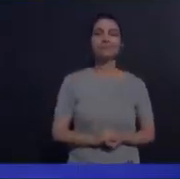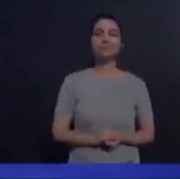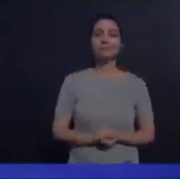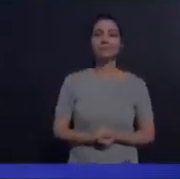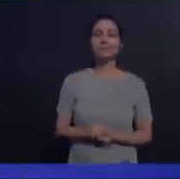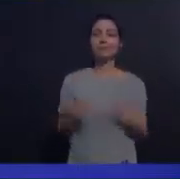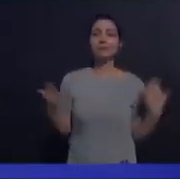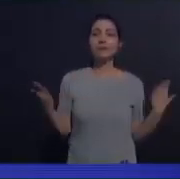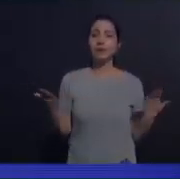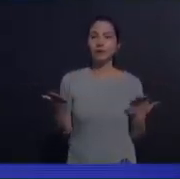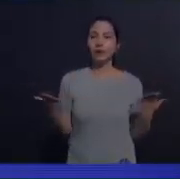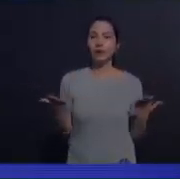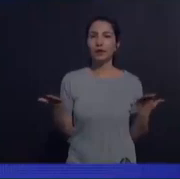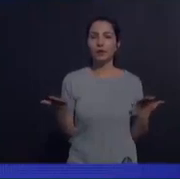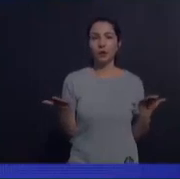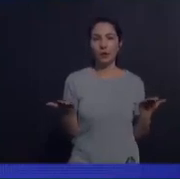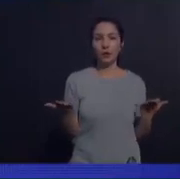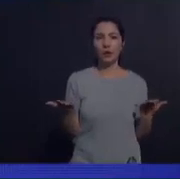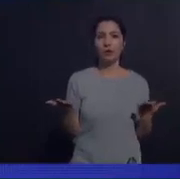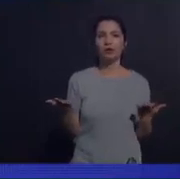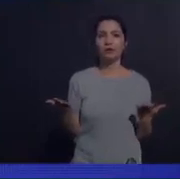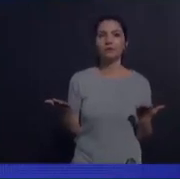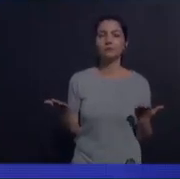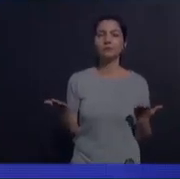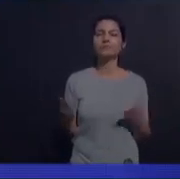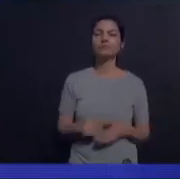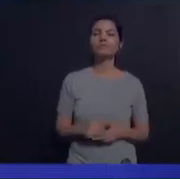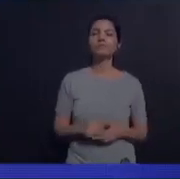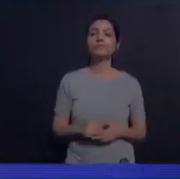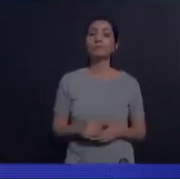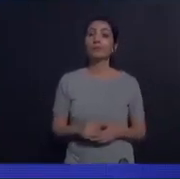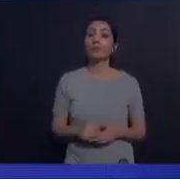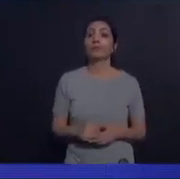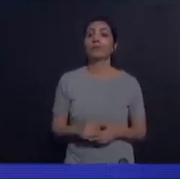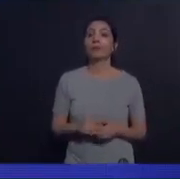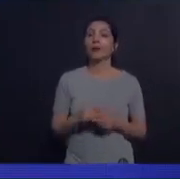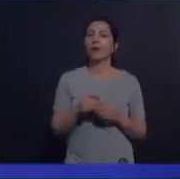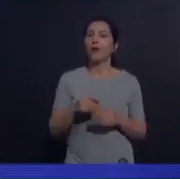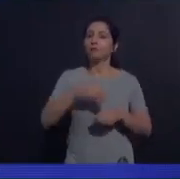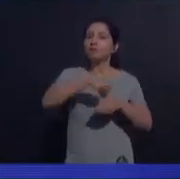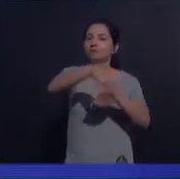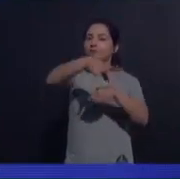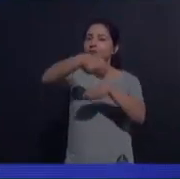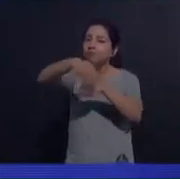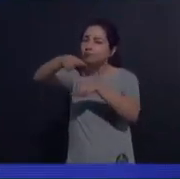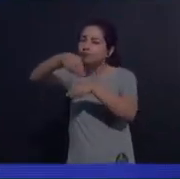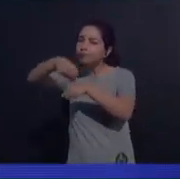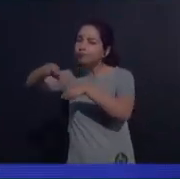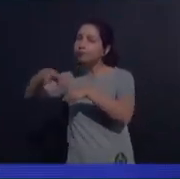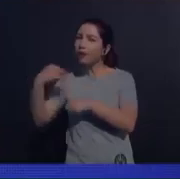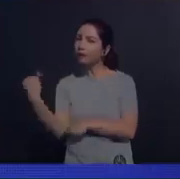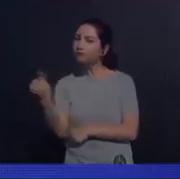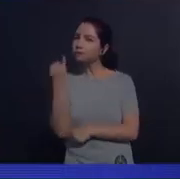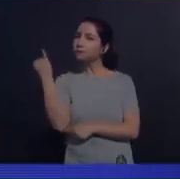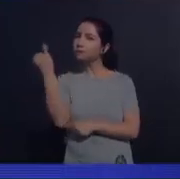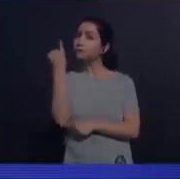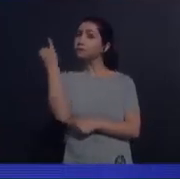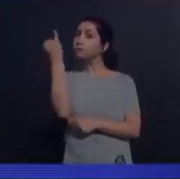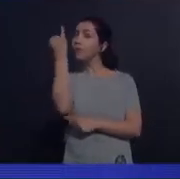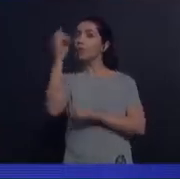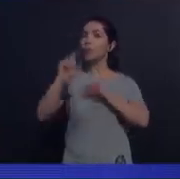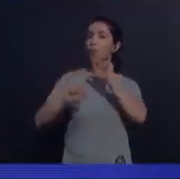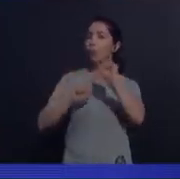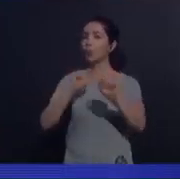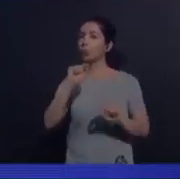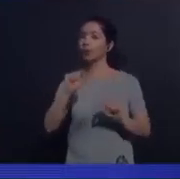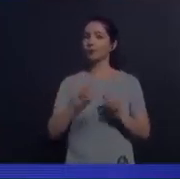Então agora eu quero dar uma chave muito preciosa para vocês, que é a seguinte. A coisa mais